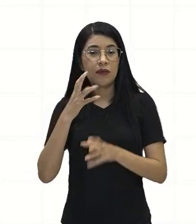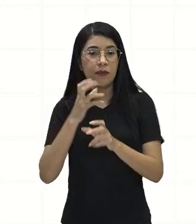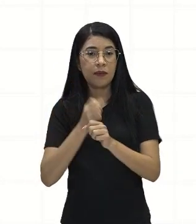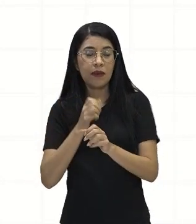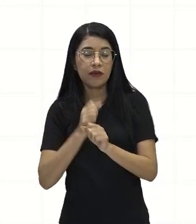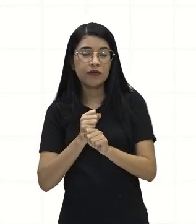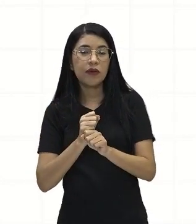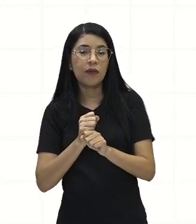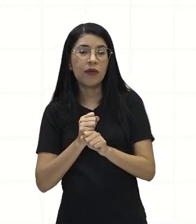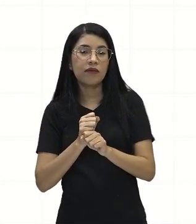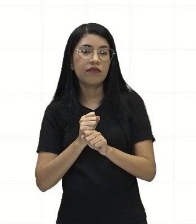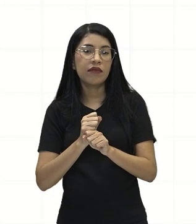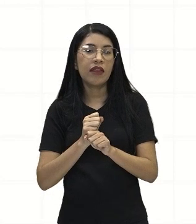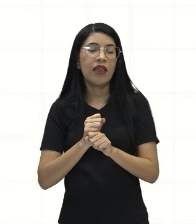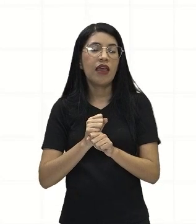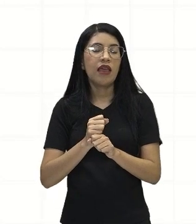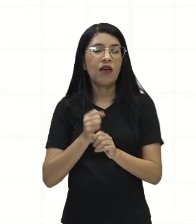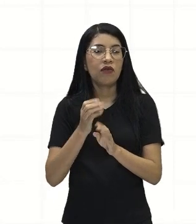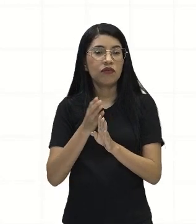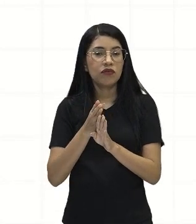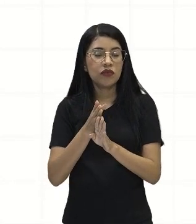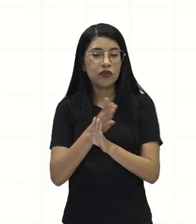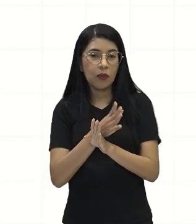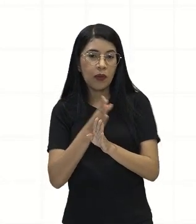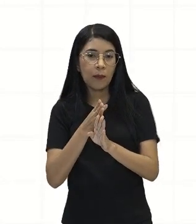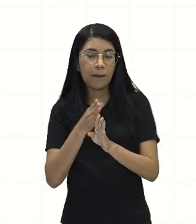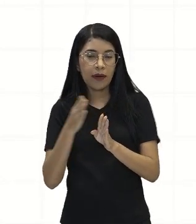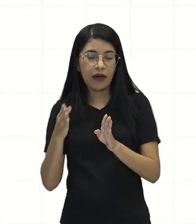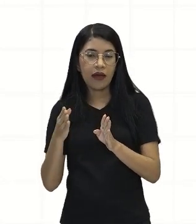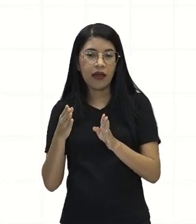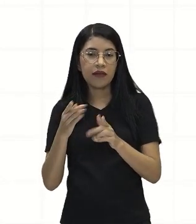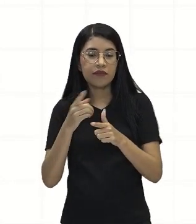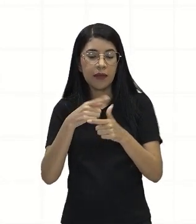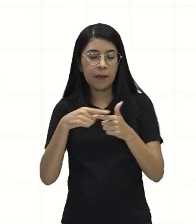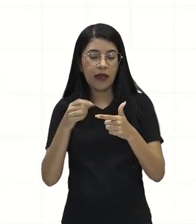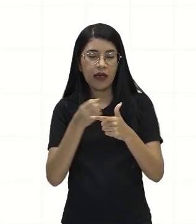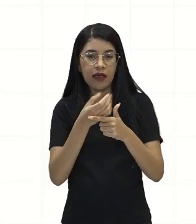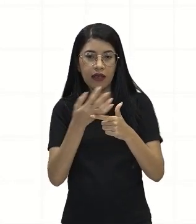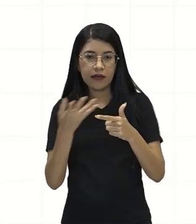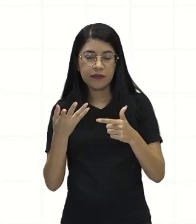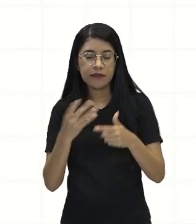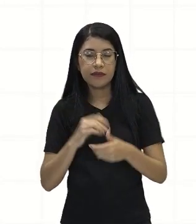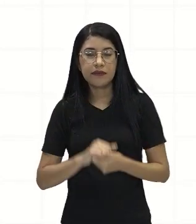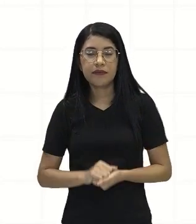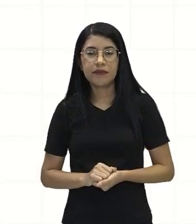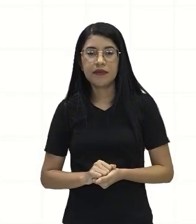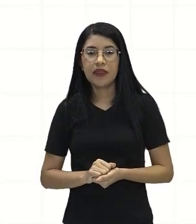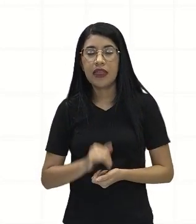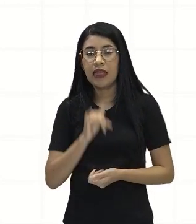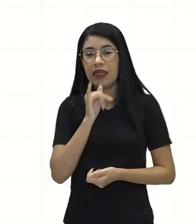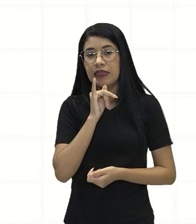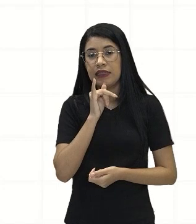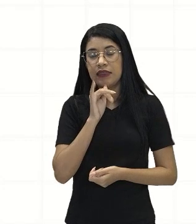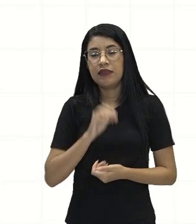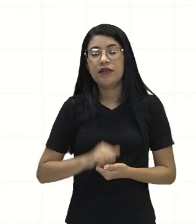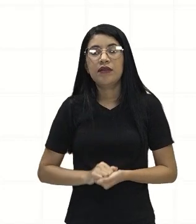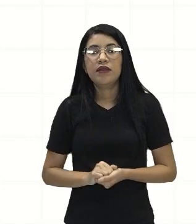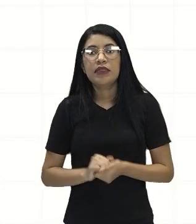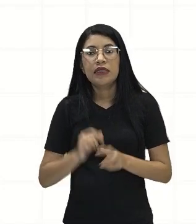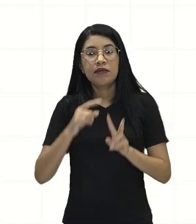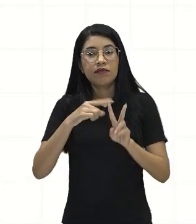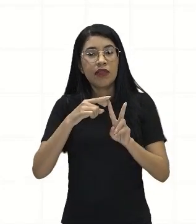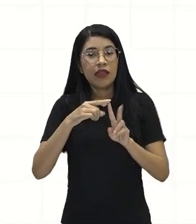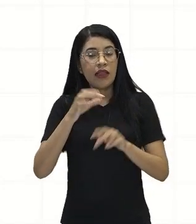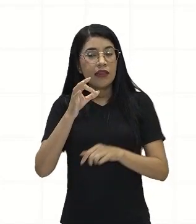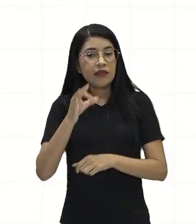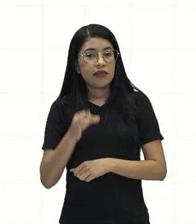um número racional. Os exemplos supracitados são casos de raiz quadrada exata, ou seja,